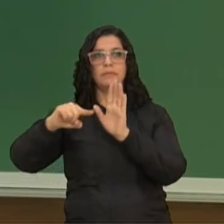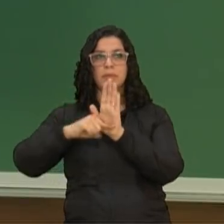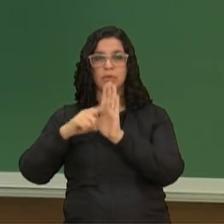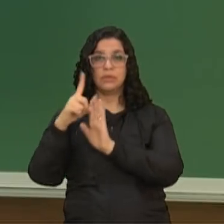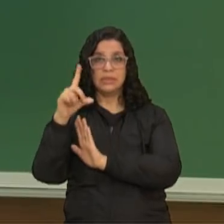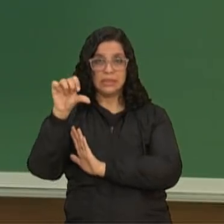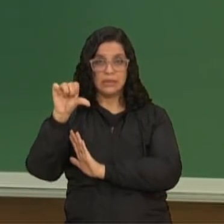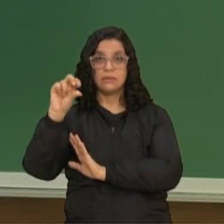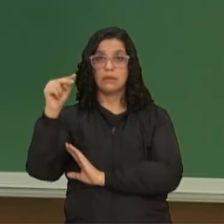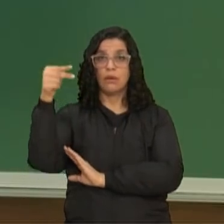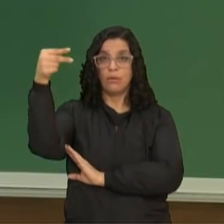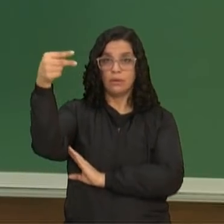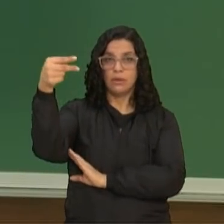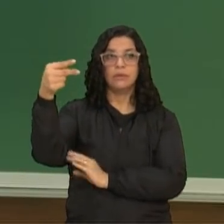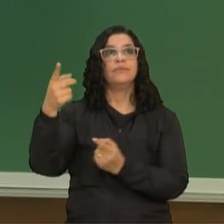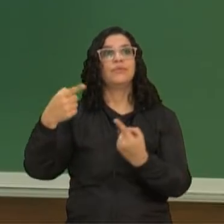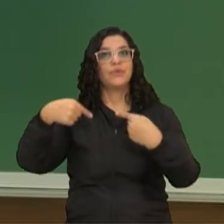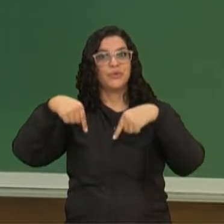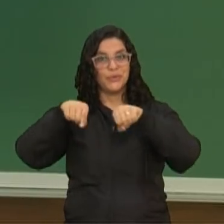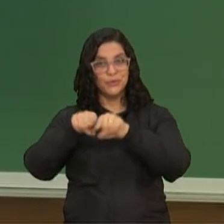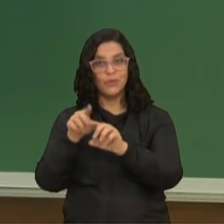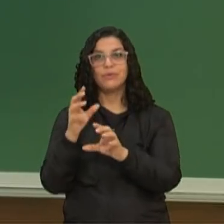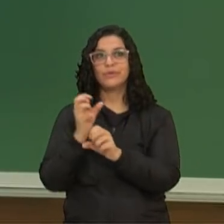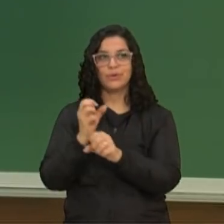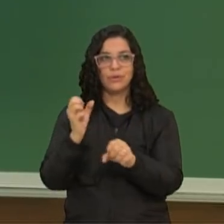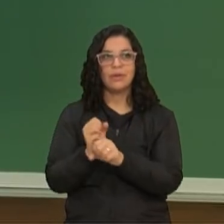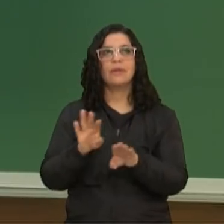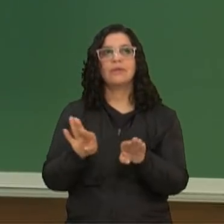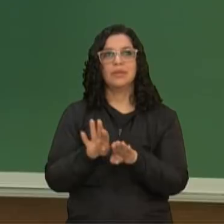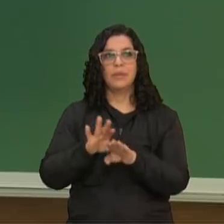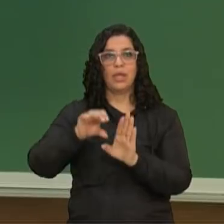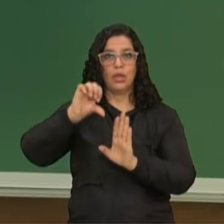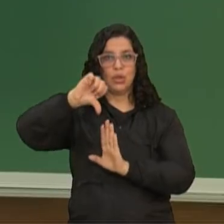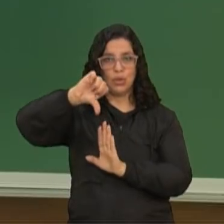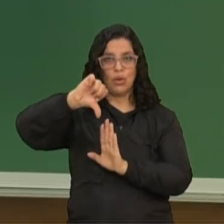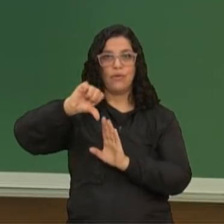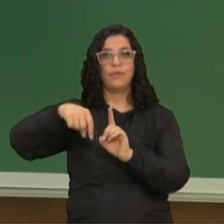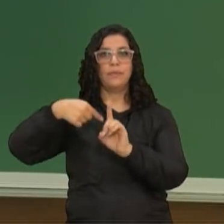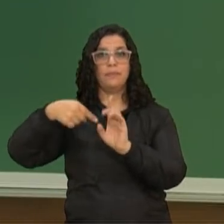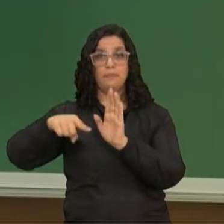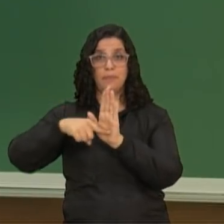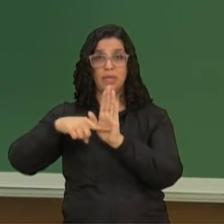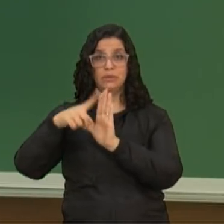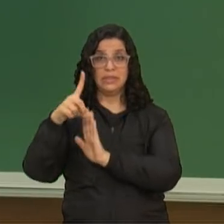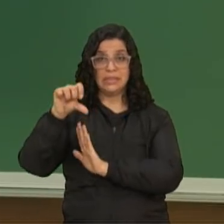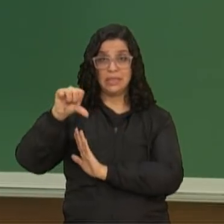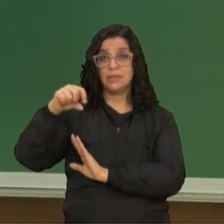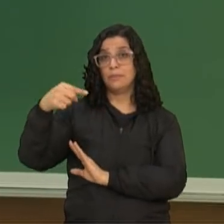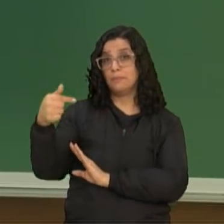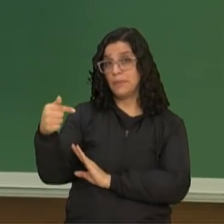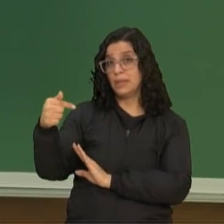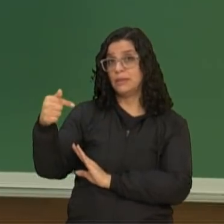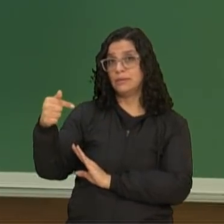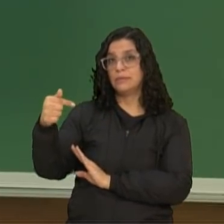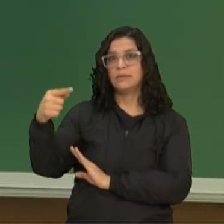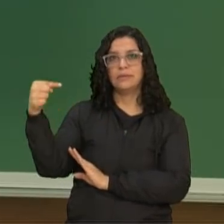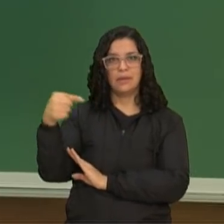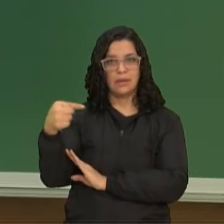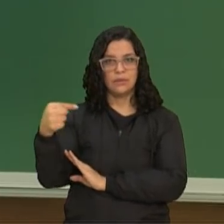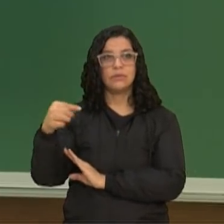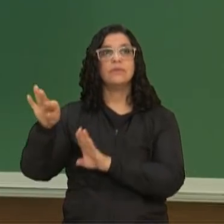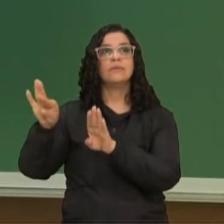1, menos 16. De novo, somamos a parte real, 9 menos 16, menos 7,